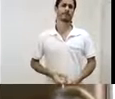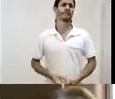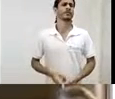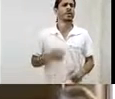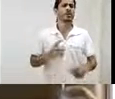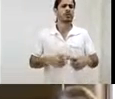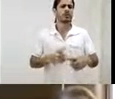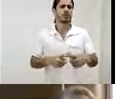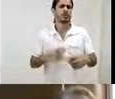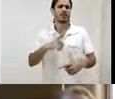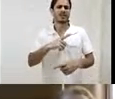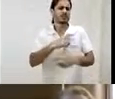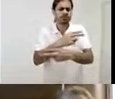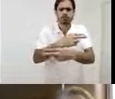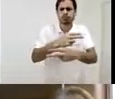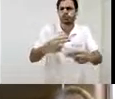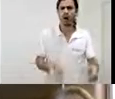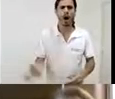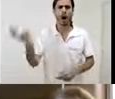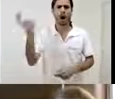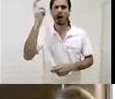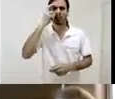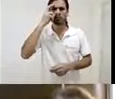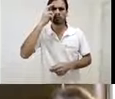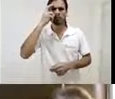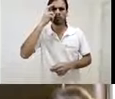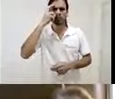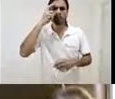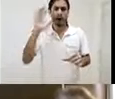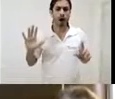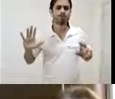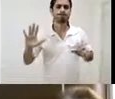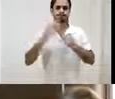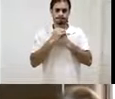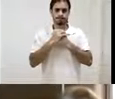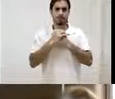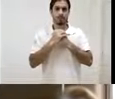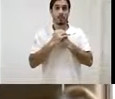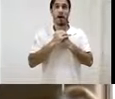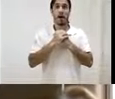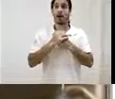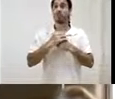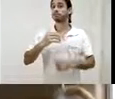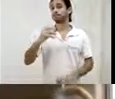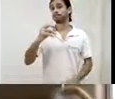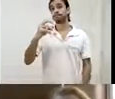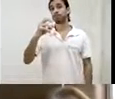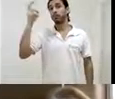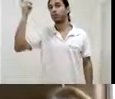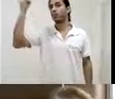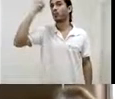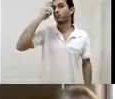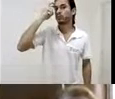culturais, aquilo que a chama da privação cultural, dos processos de alfabetização. Então, se